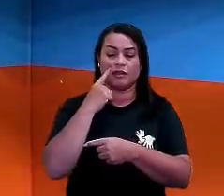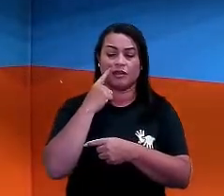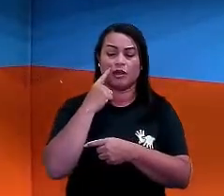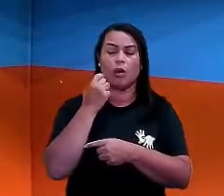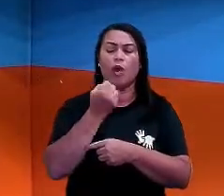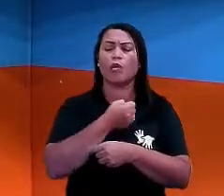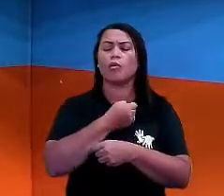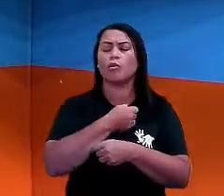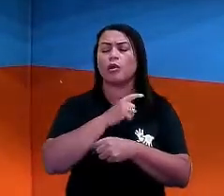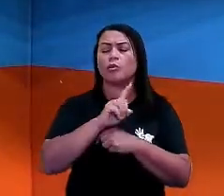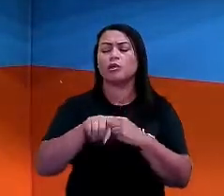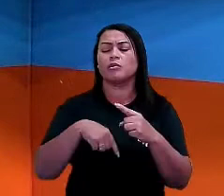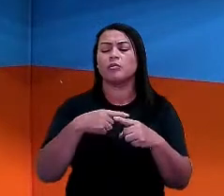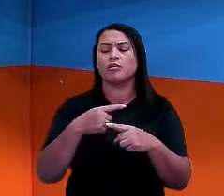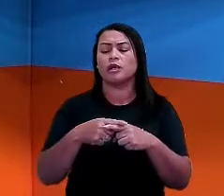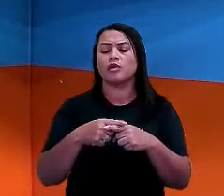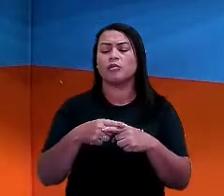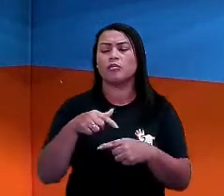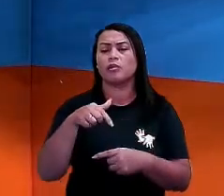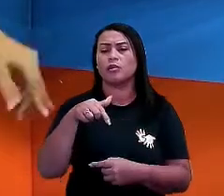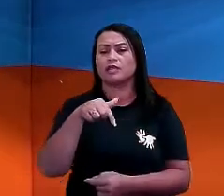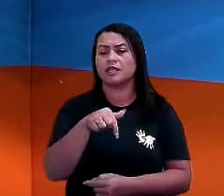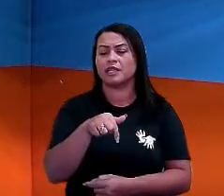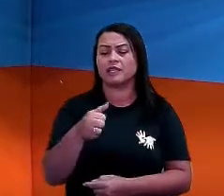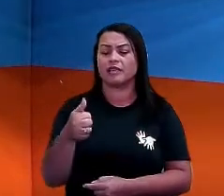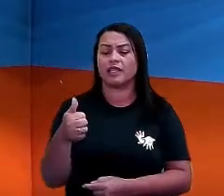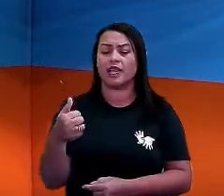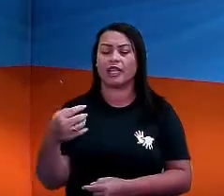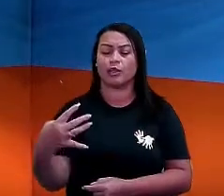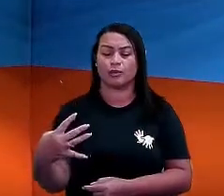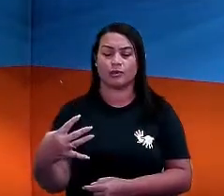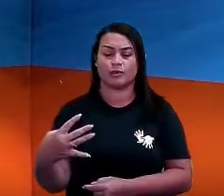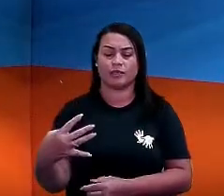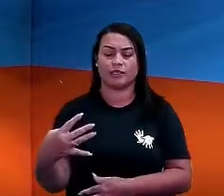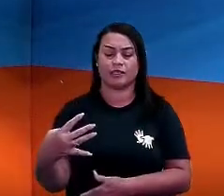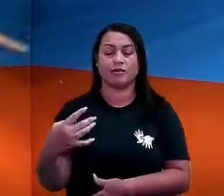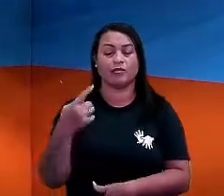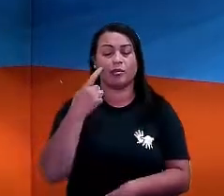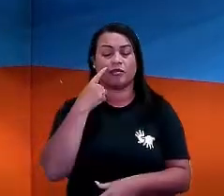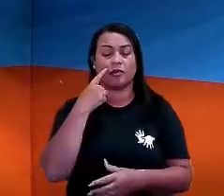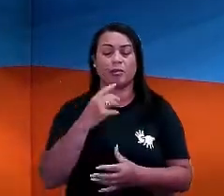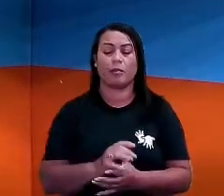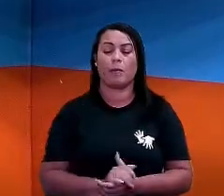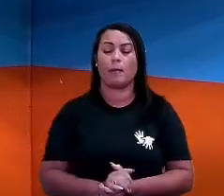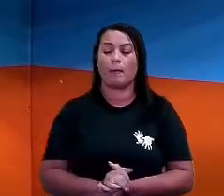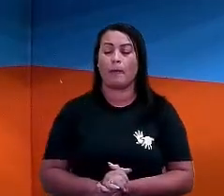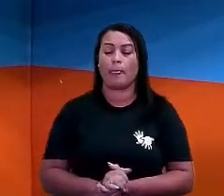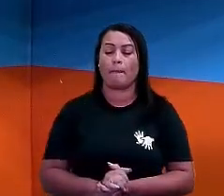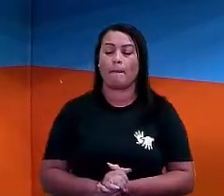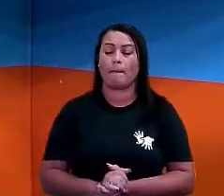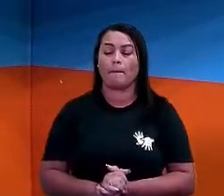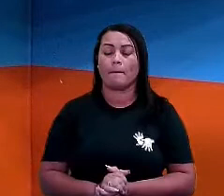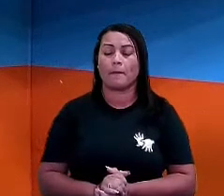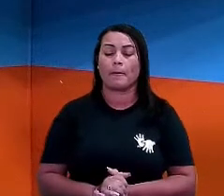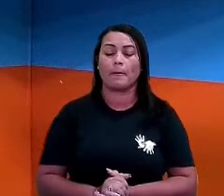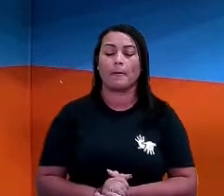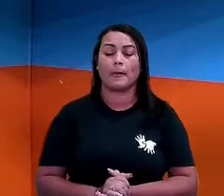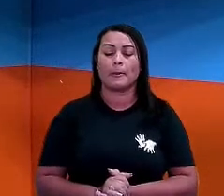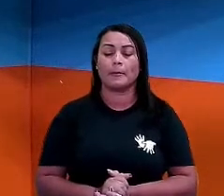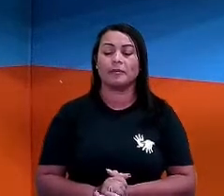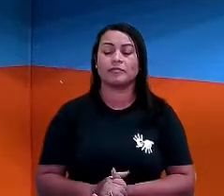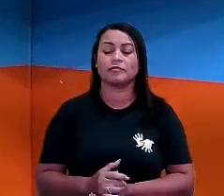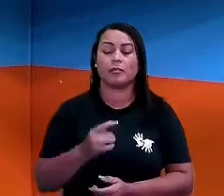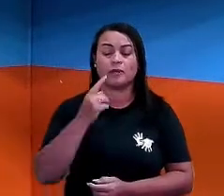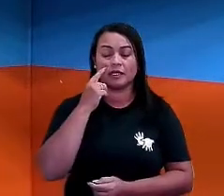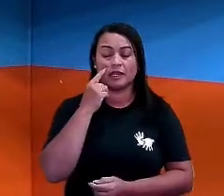qual é o número que eu multiplico por 7, que vai dar 14? Número 2, né? 2 vezes 7, 14. E